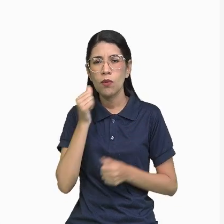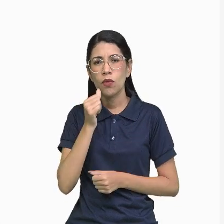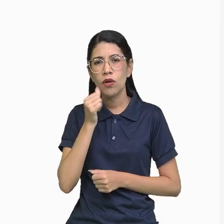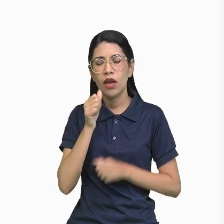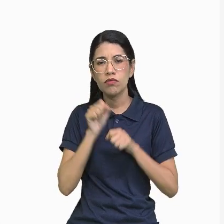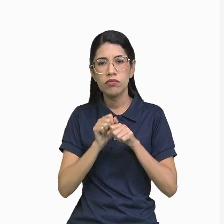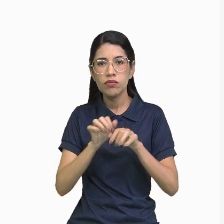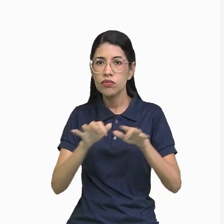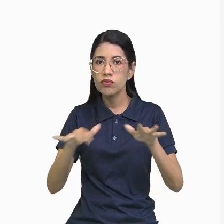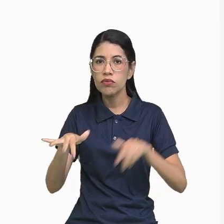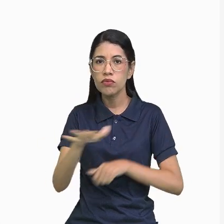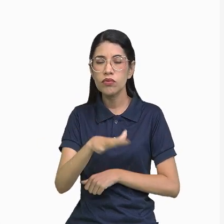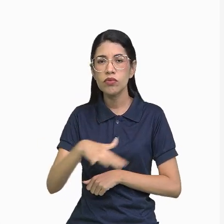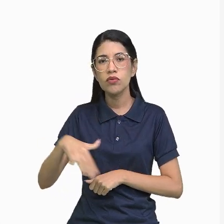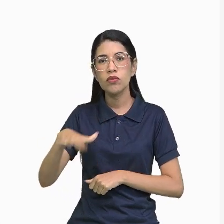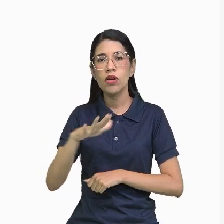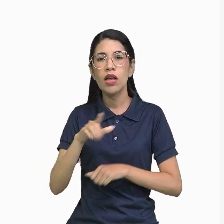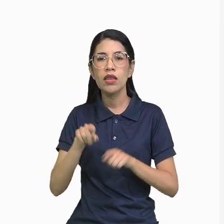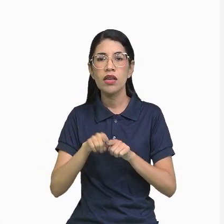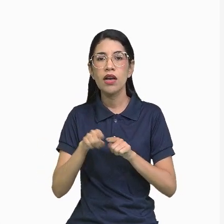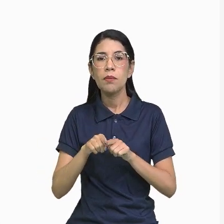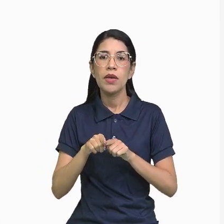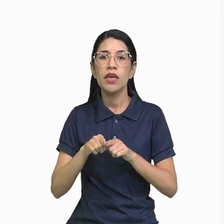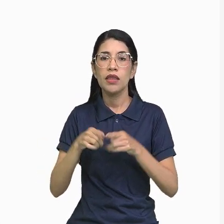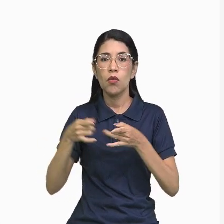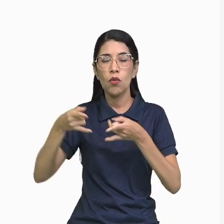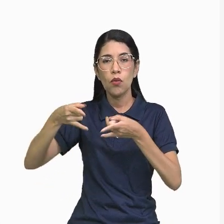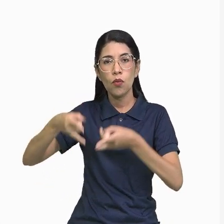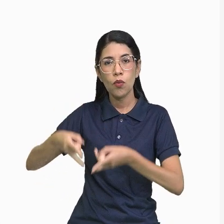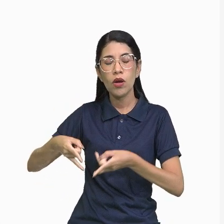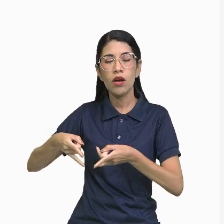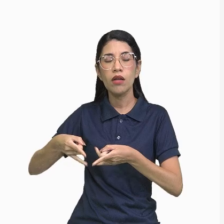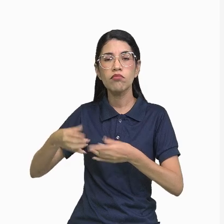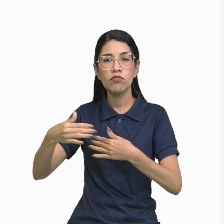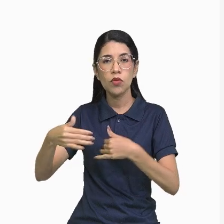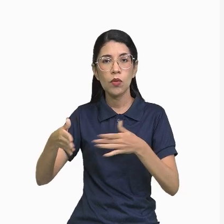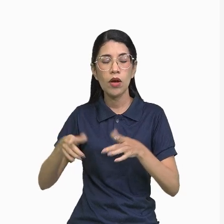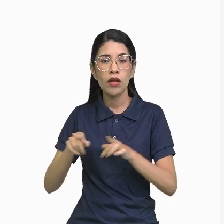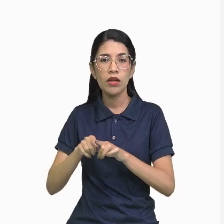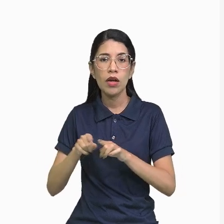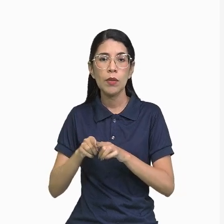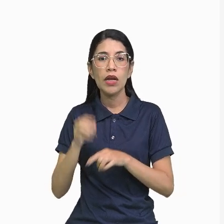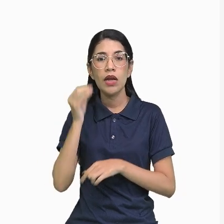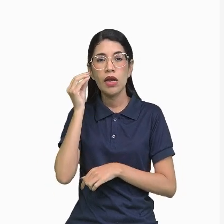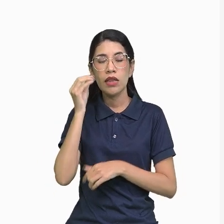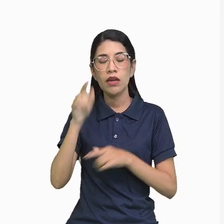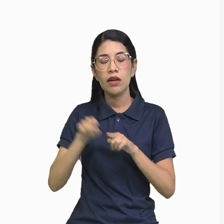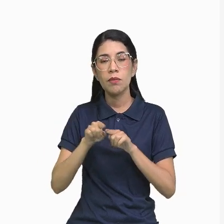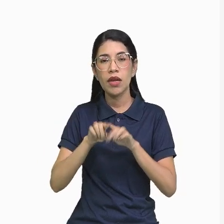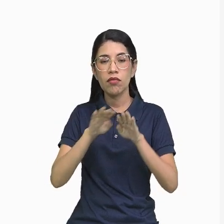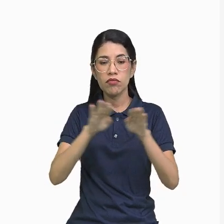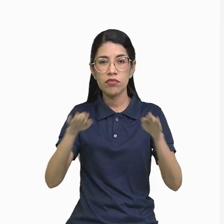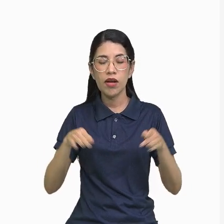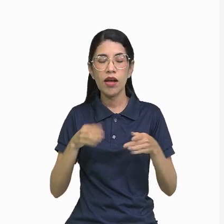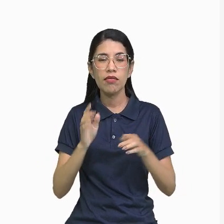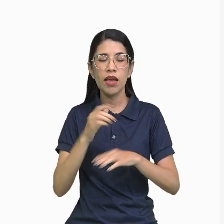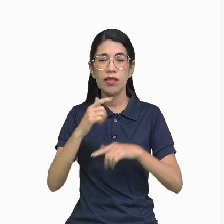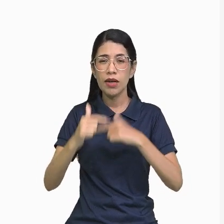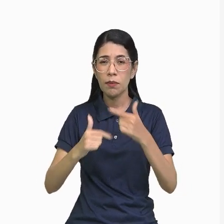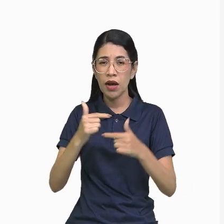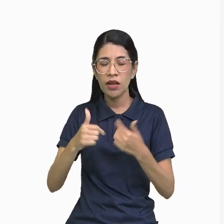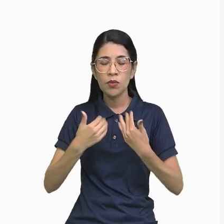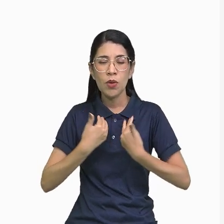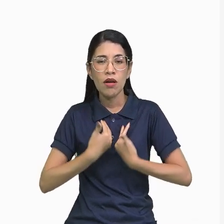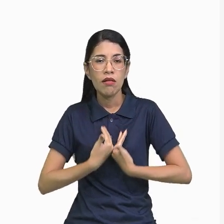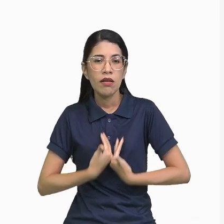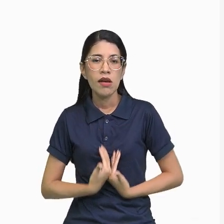cortiços, vagas de cama num quarto, atrás de balcões, trabalhando até a estafa.